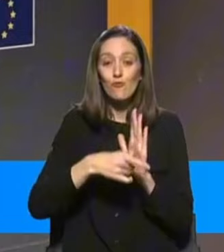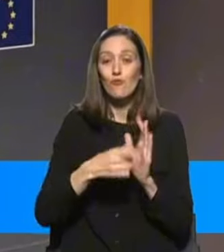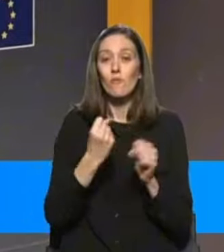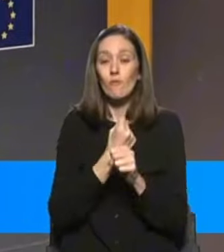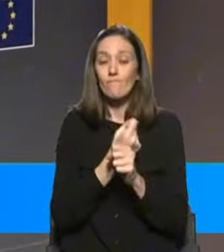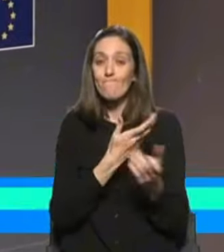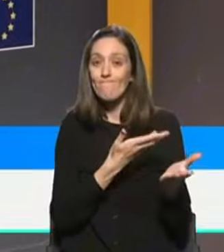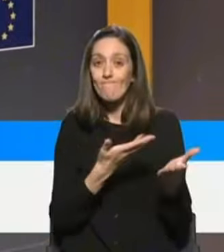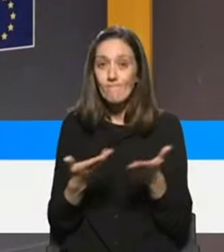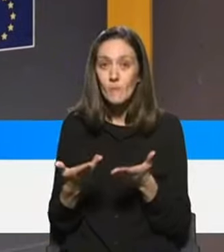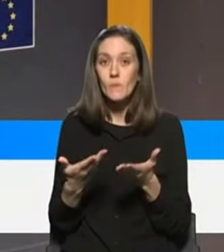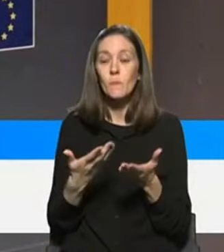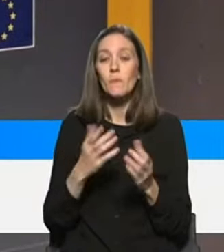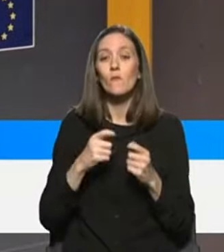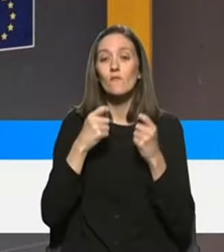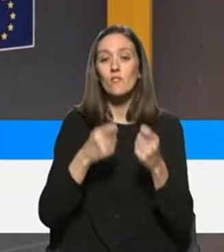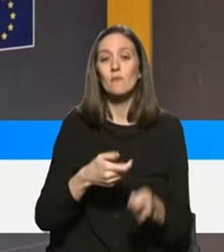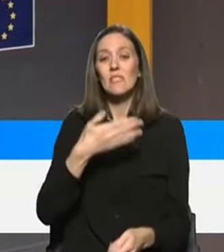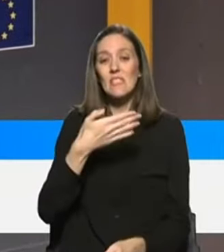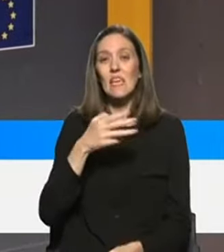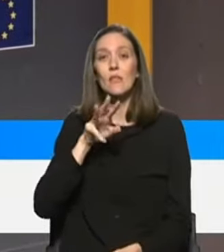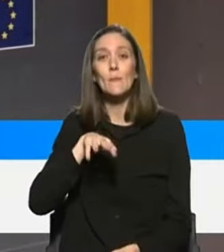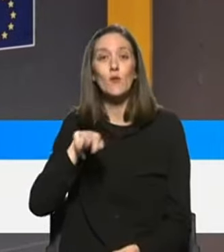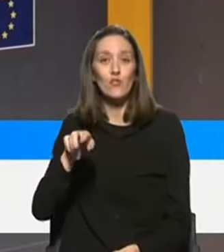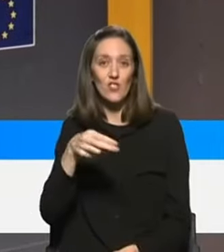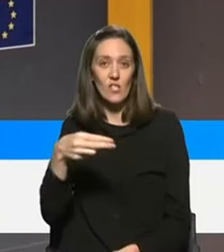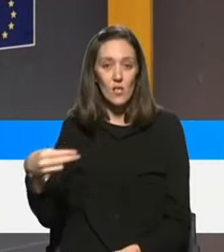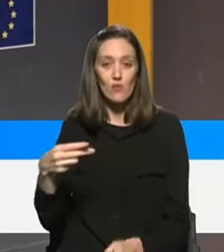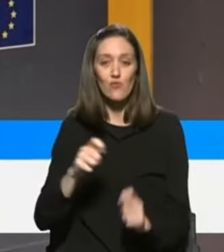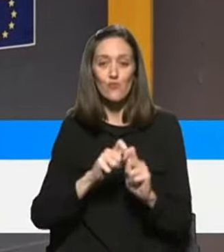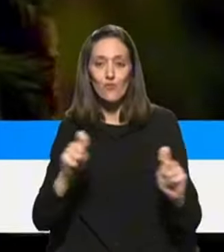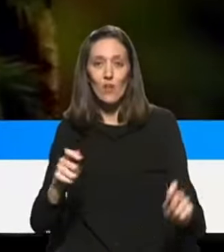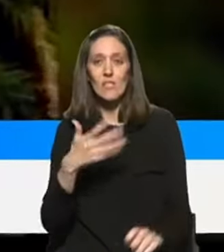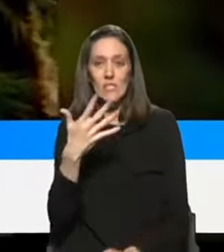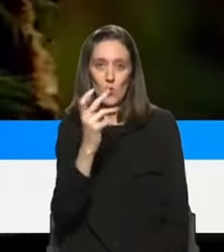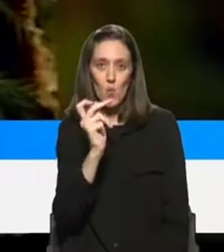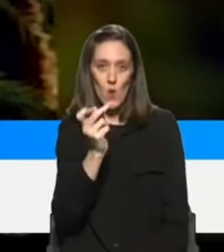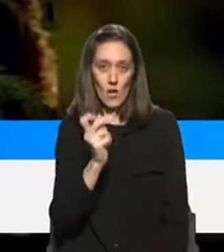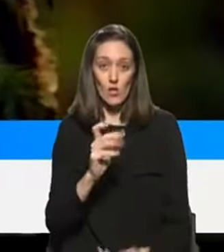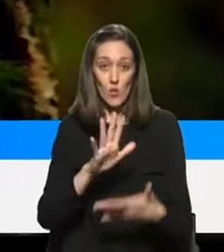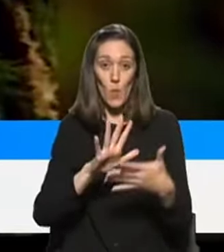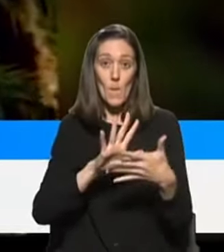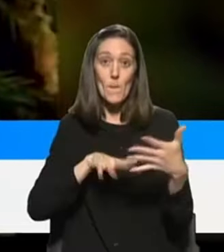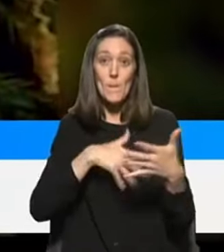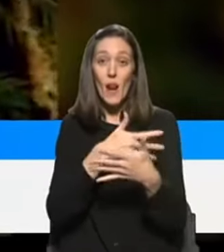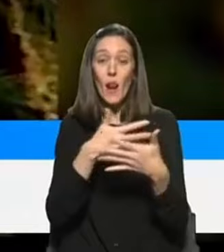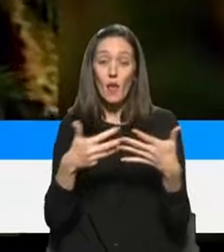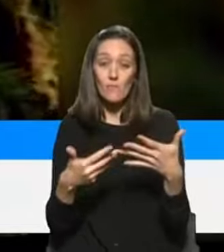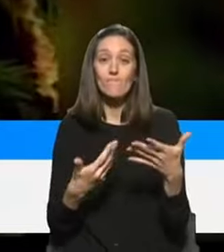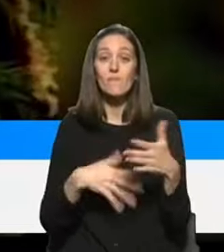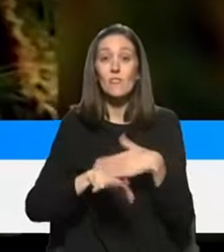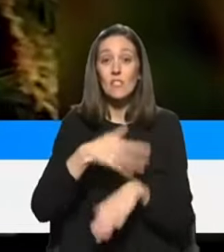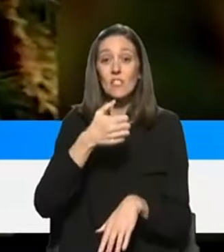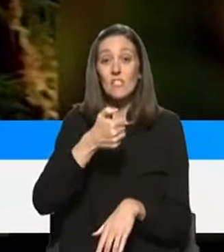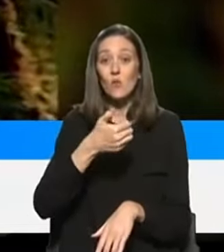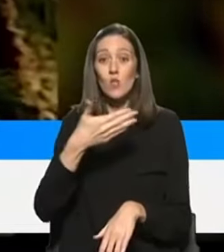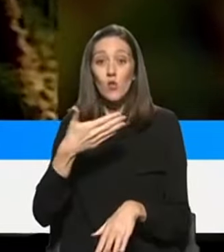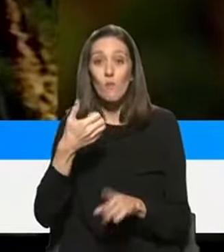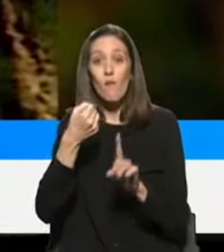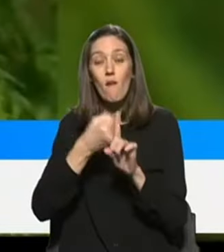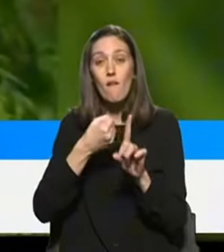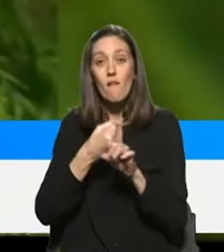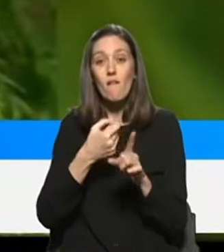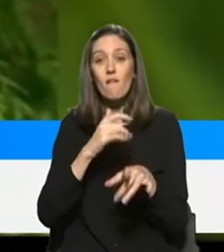um investimento de 7 milhões de euros ao longo de 5 anos. O plano prevê a realização de 51 ações